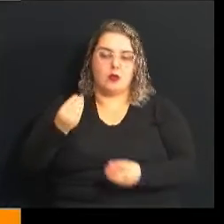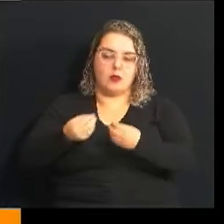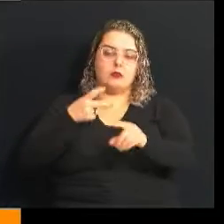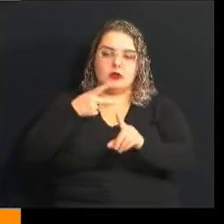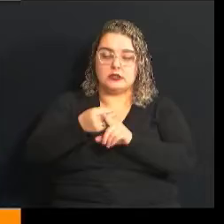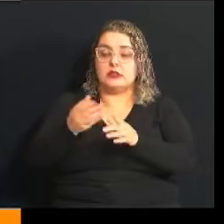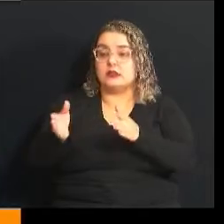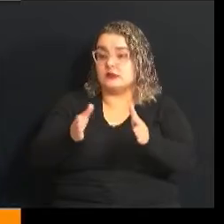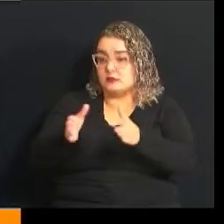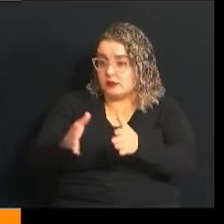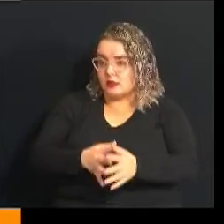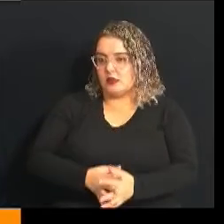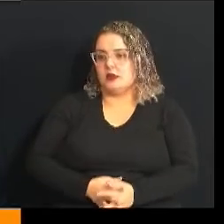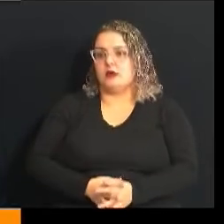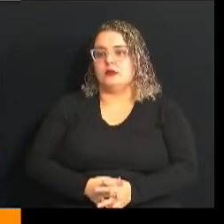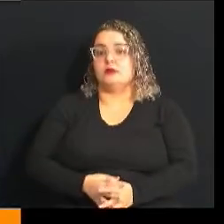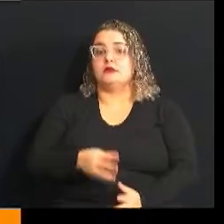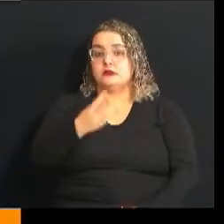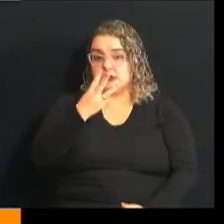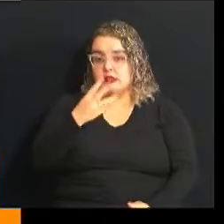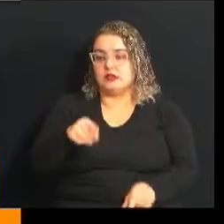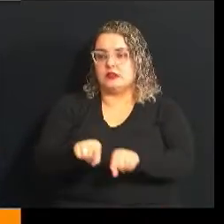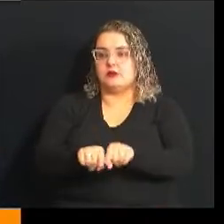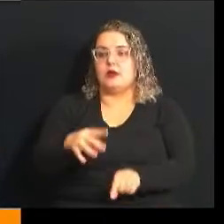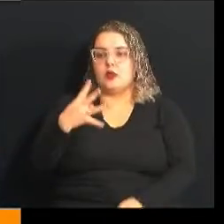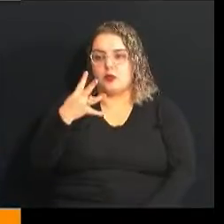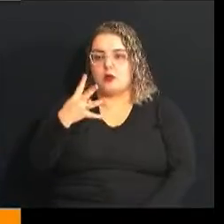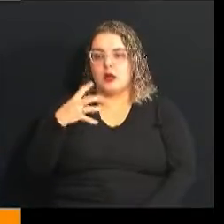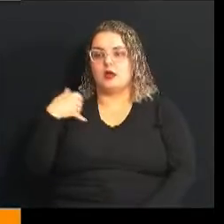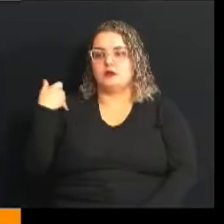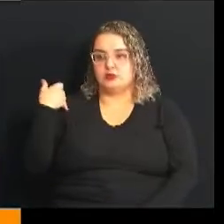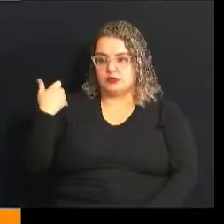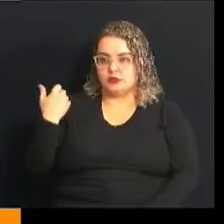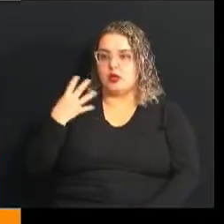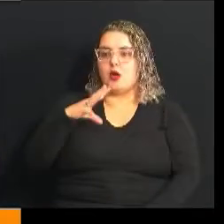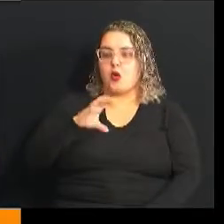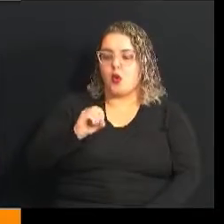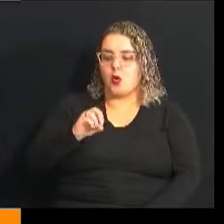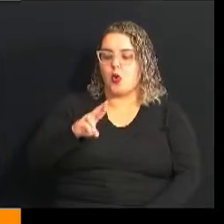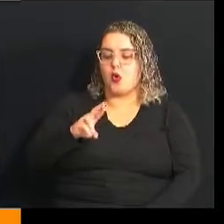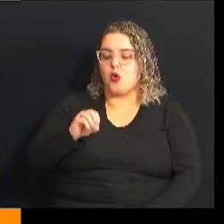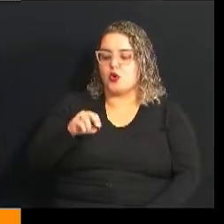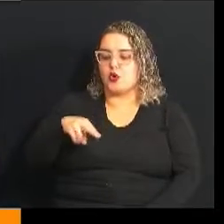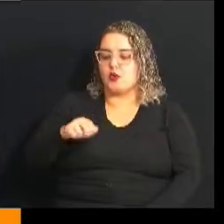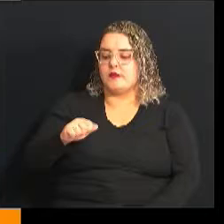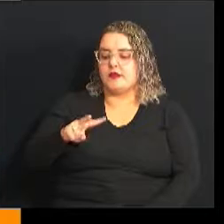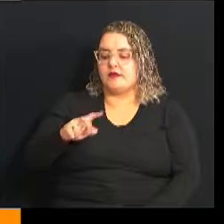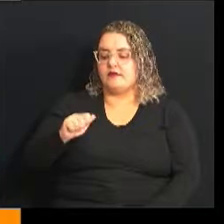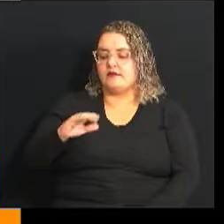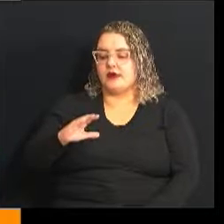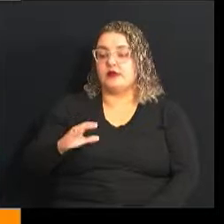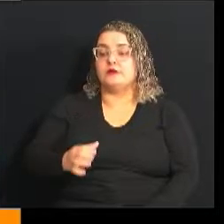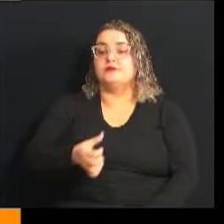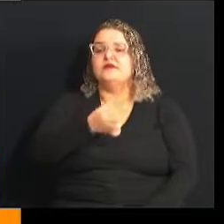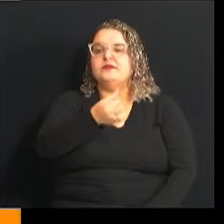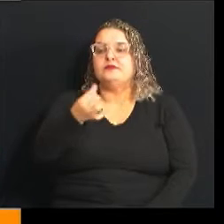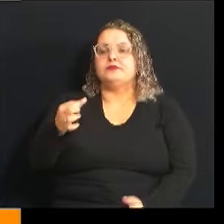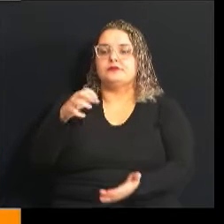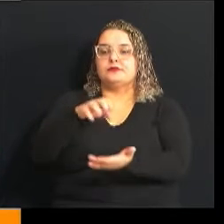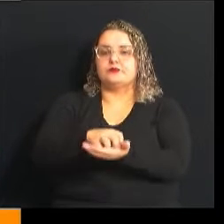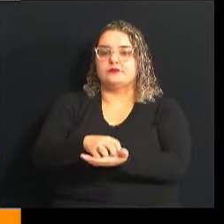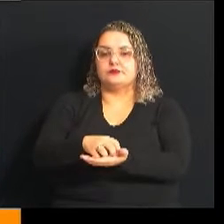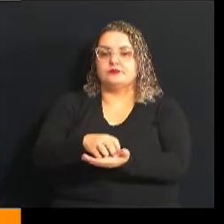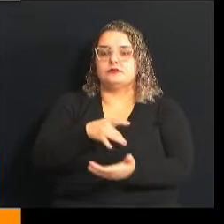momento, 3 e 4 anos, que é a Coronavac, disponível em 66 centros de